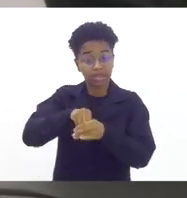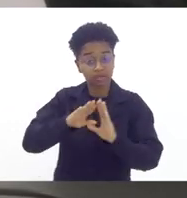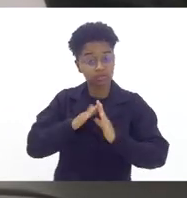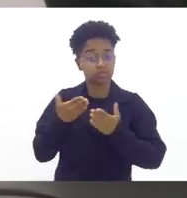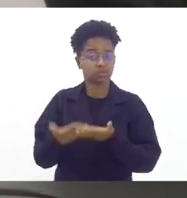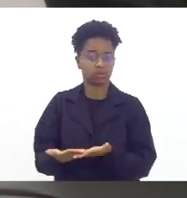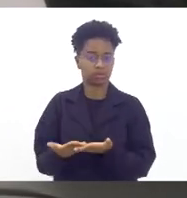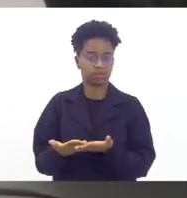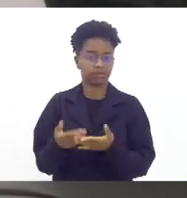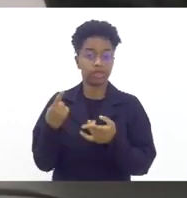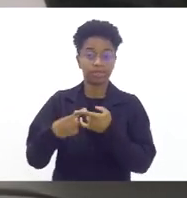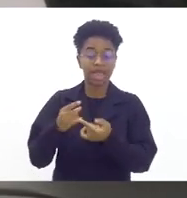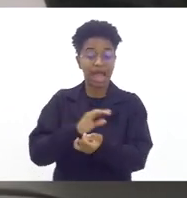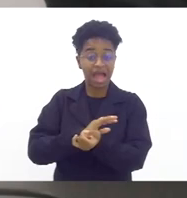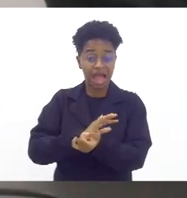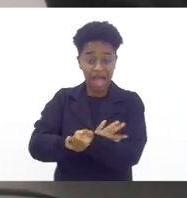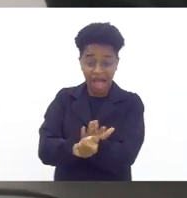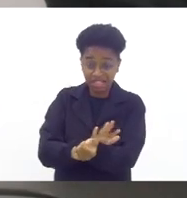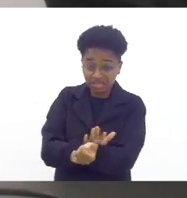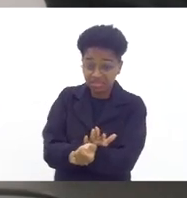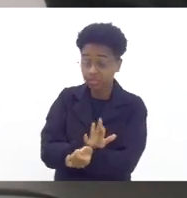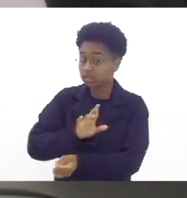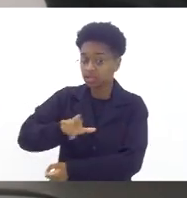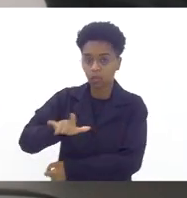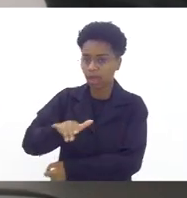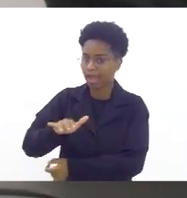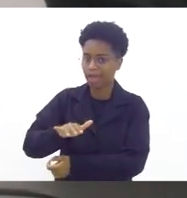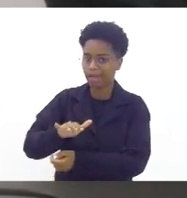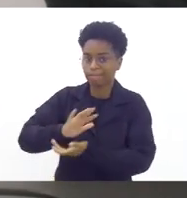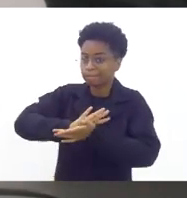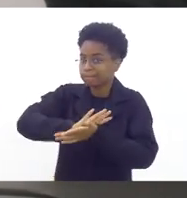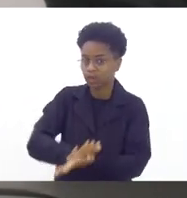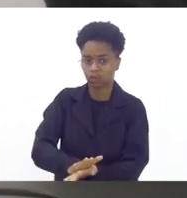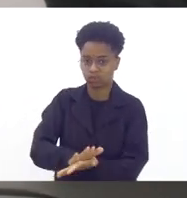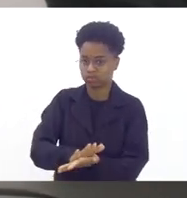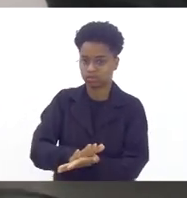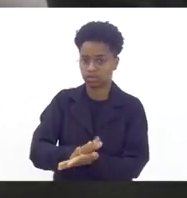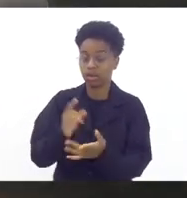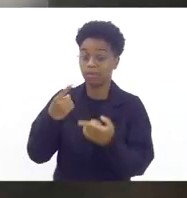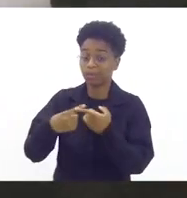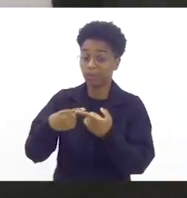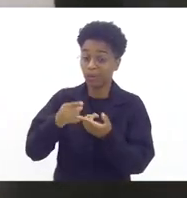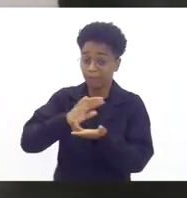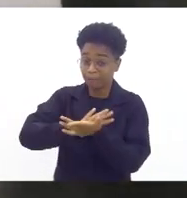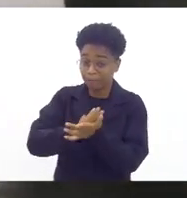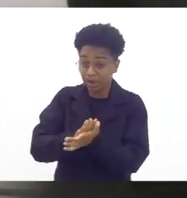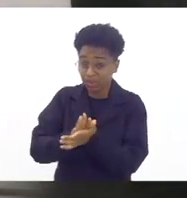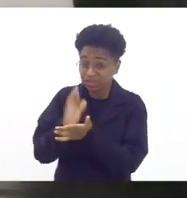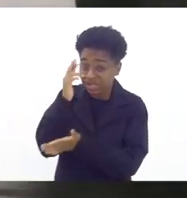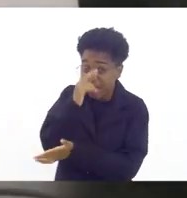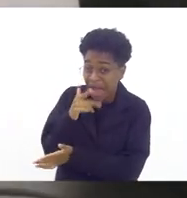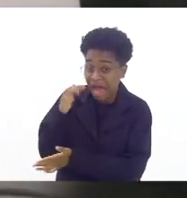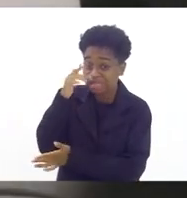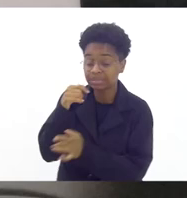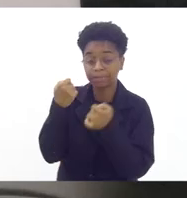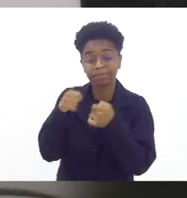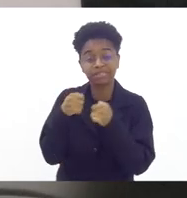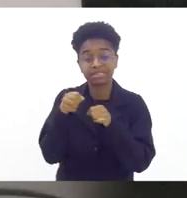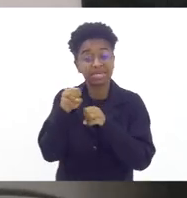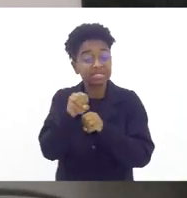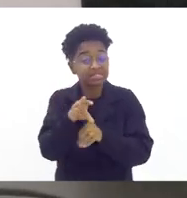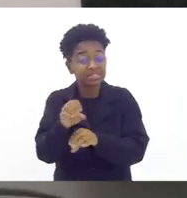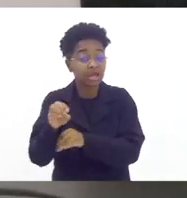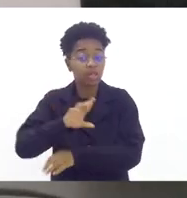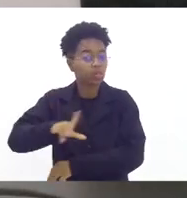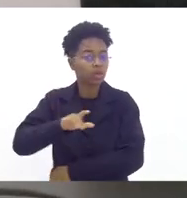Racismo não é preconceito. O preconceito racial precisa ser ensinado, não só